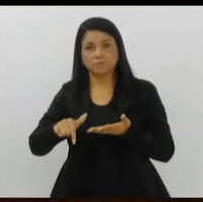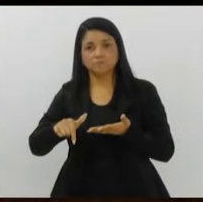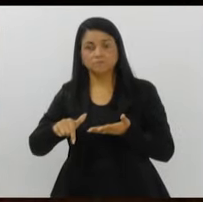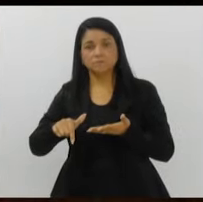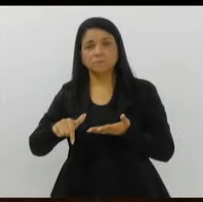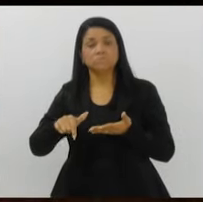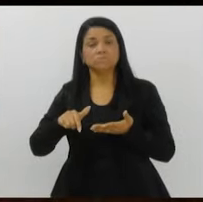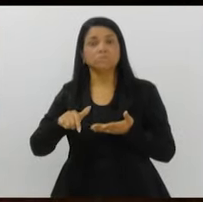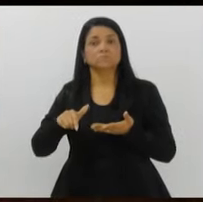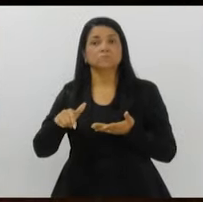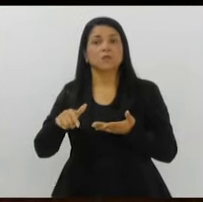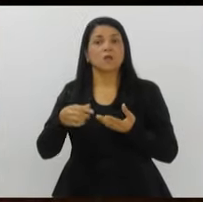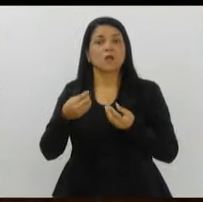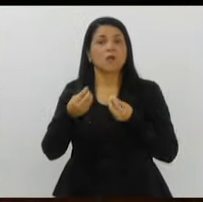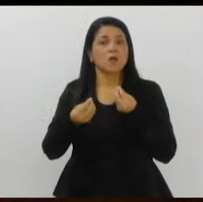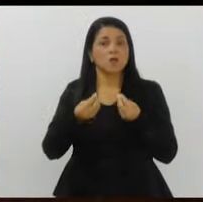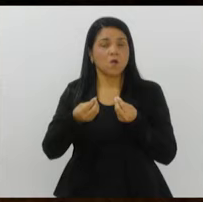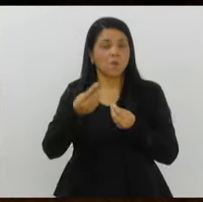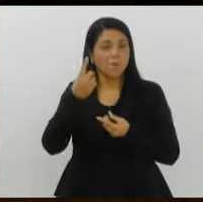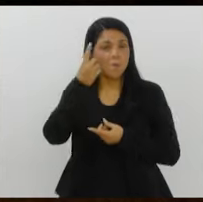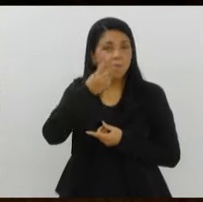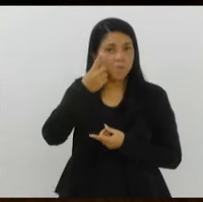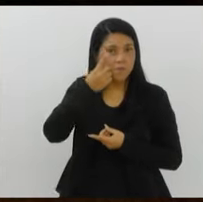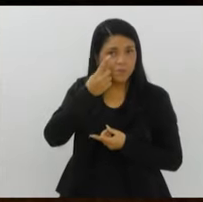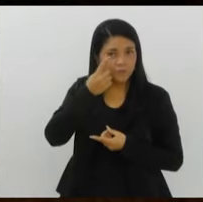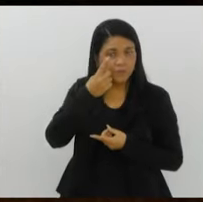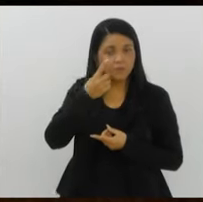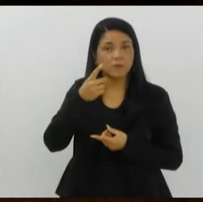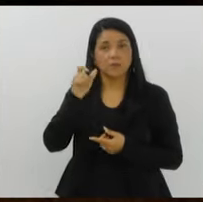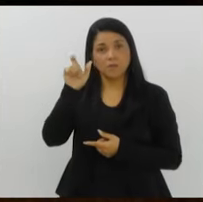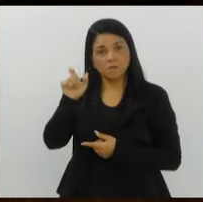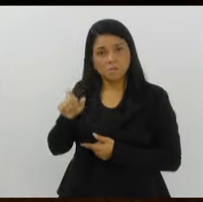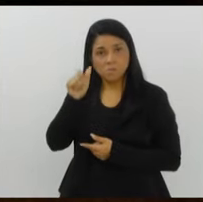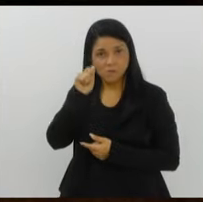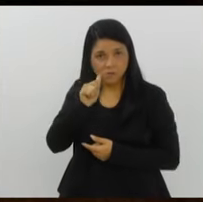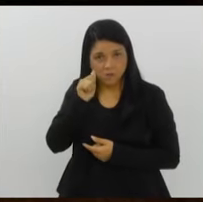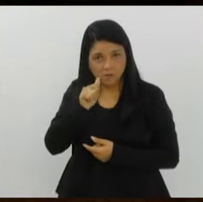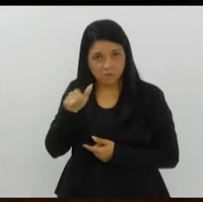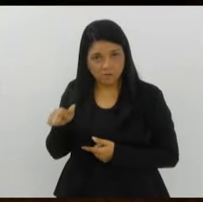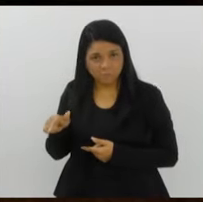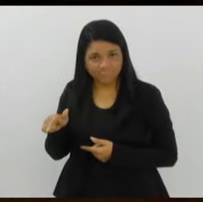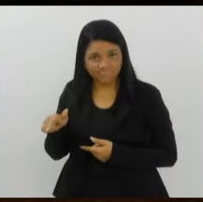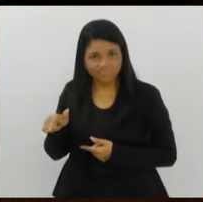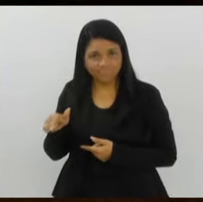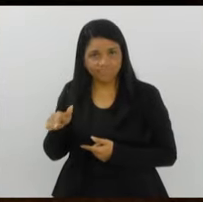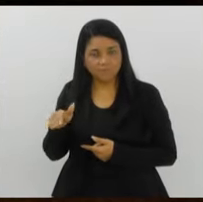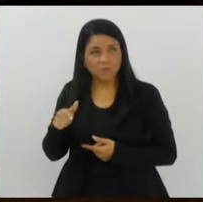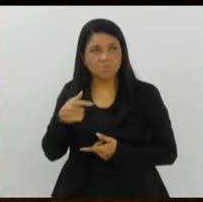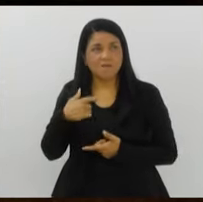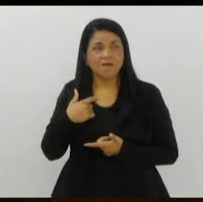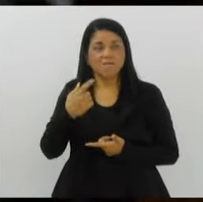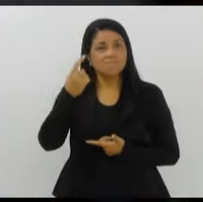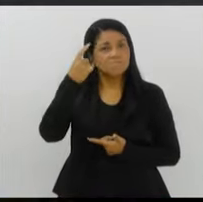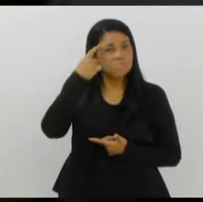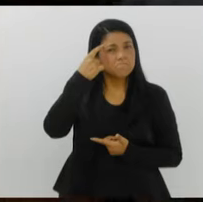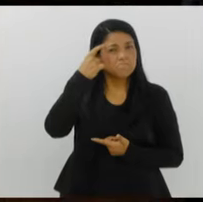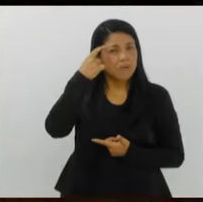parlamentar e de mulher. Só uma cabeça doente,